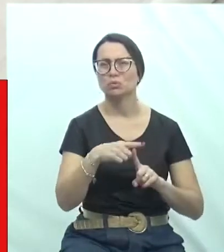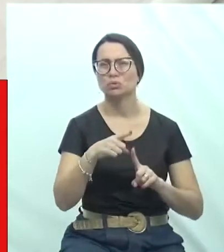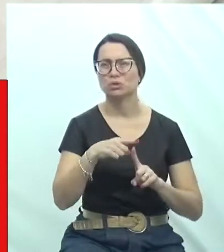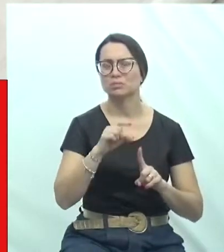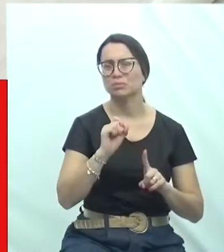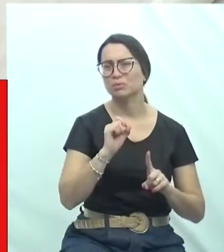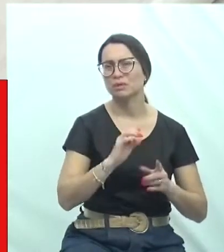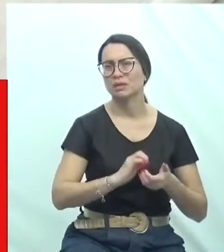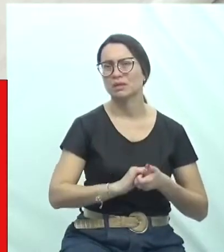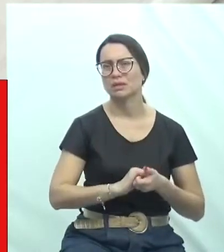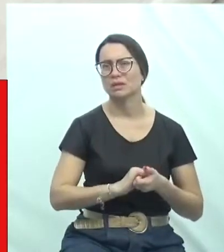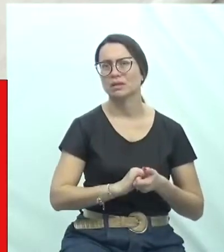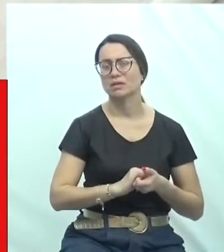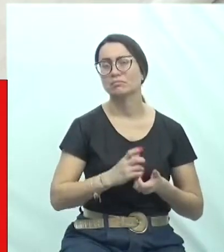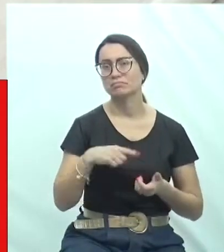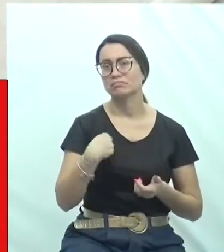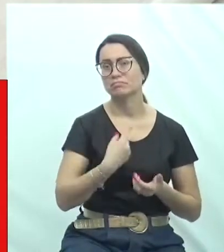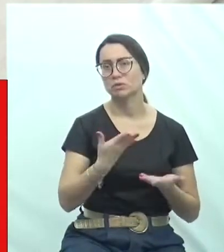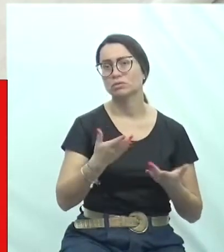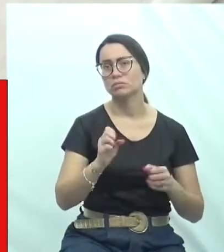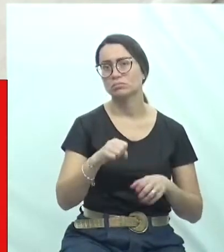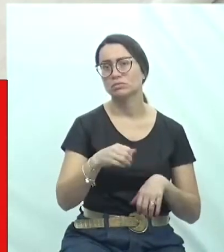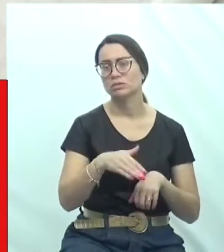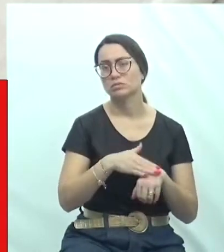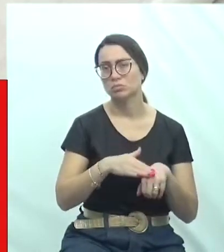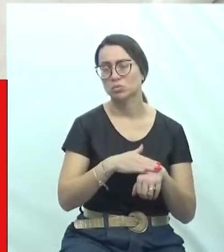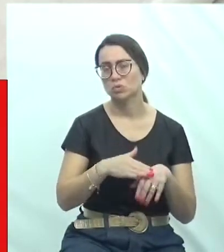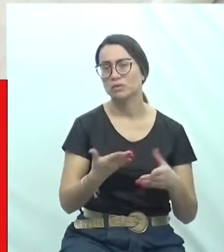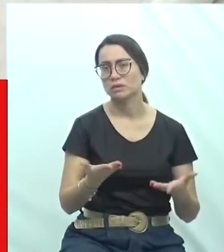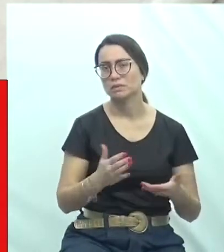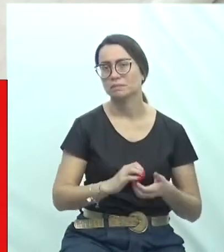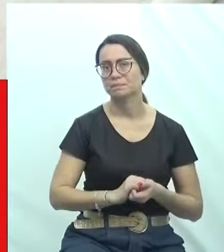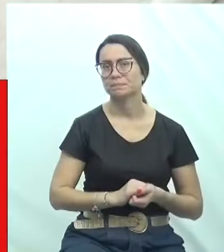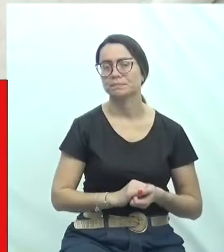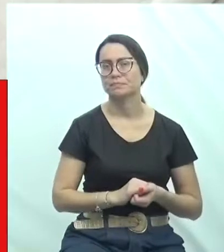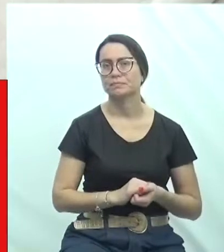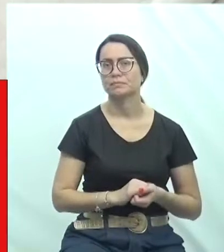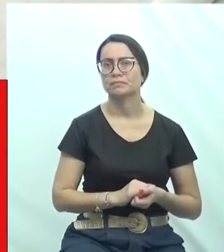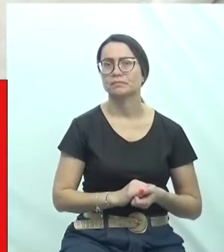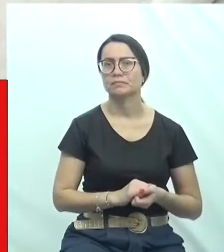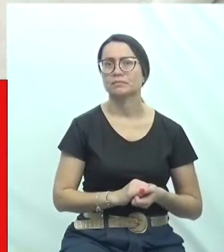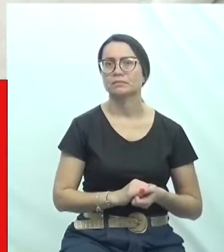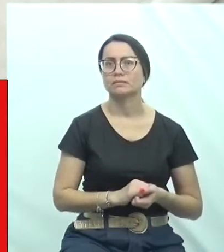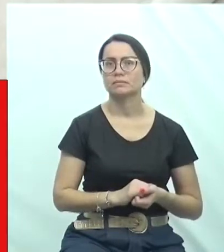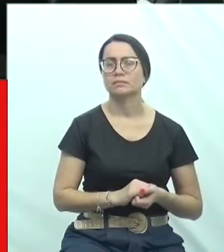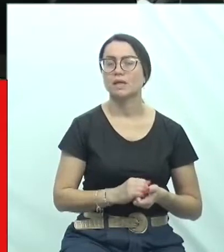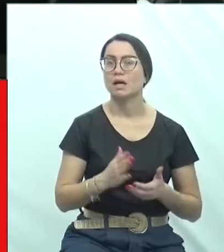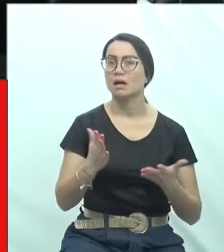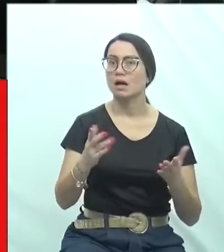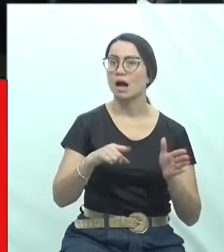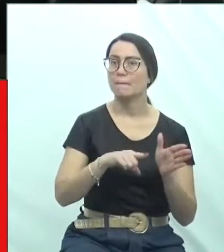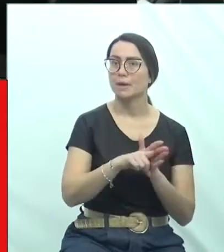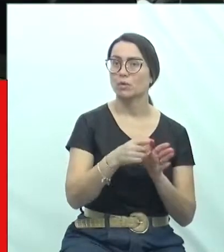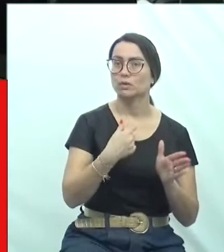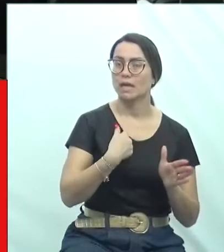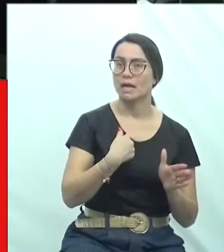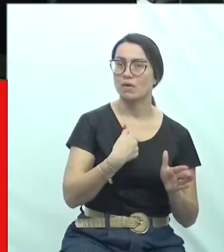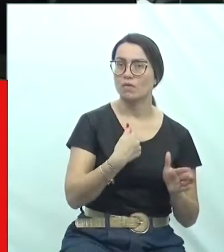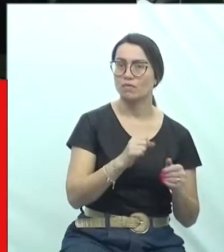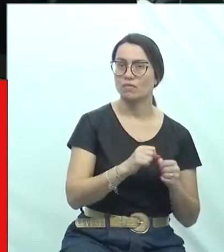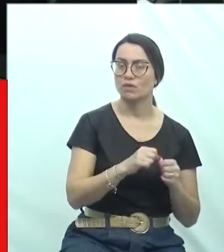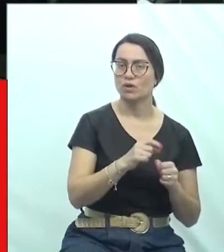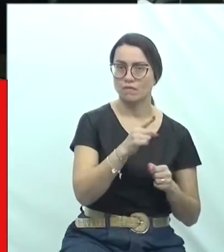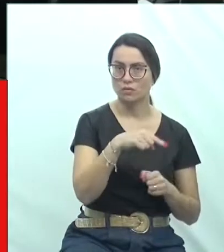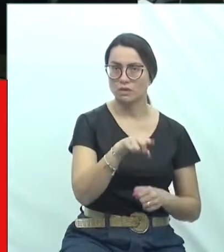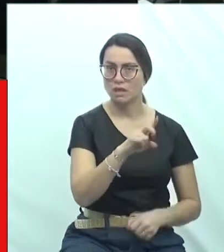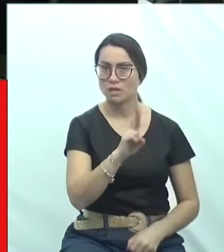de... Aí a gente pode realmente avaliar esse equipamento. Não, a pergunta foi eu que fiz para a senhora. Se a senhora utiliza e se esse